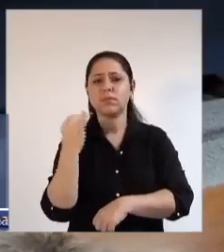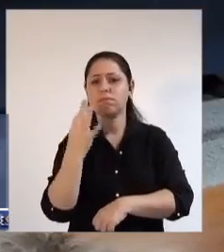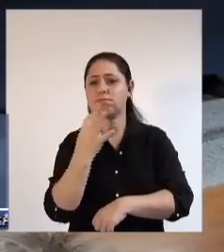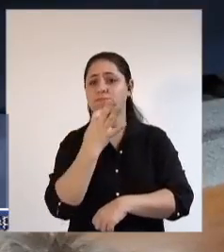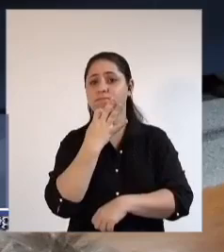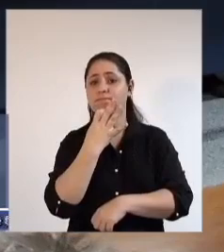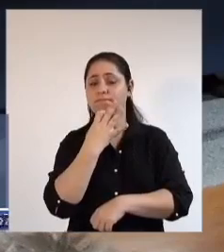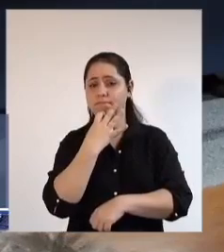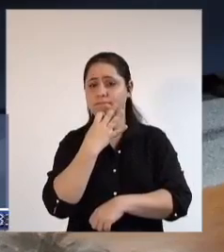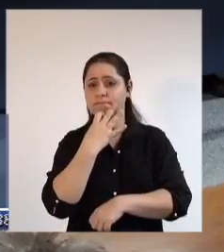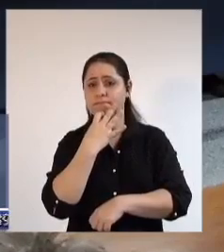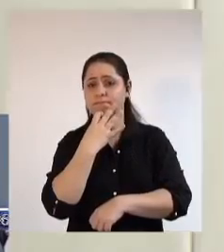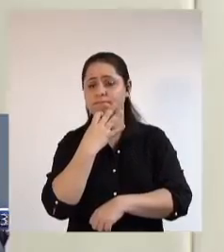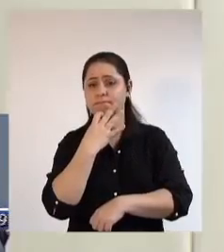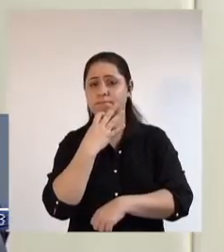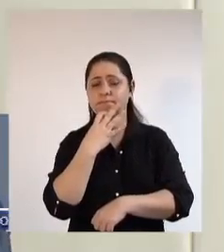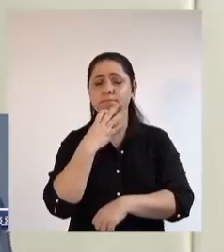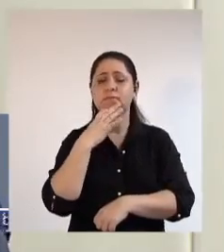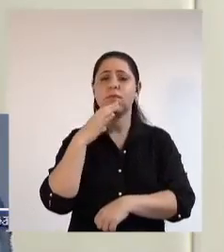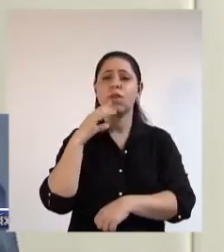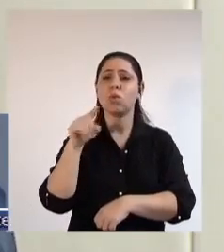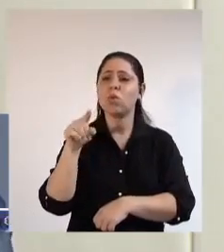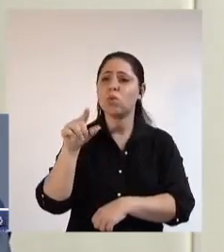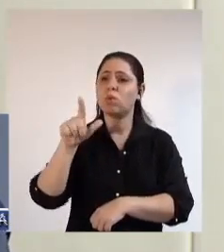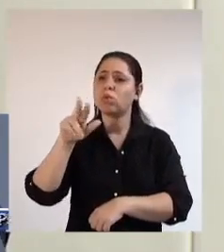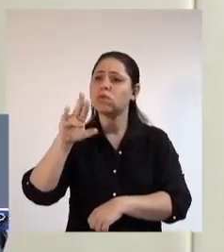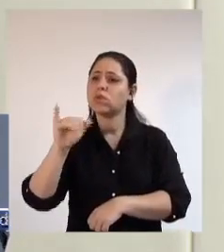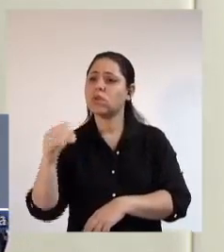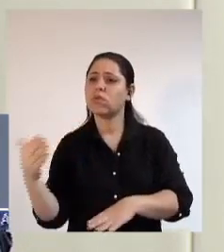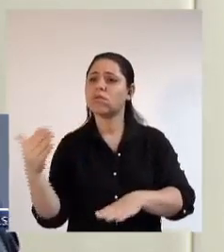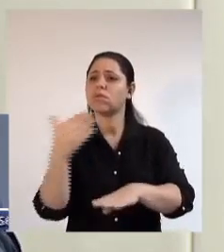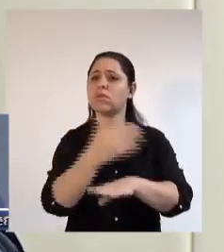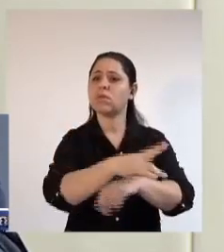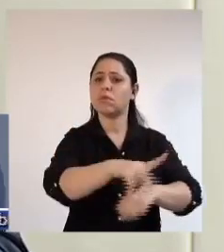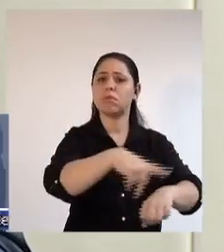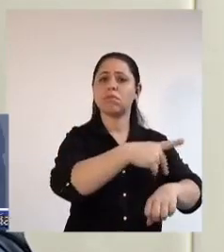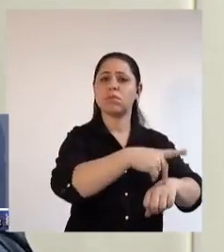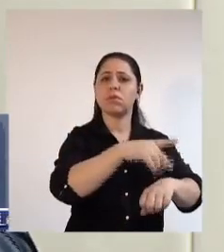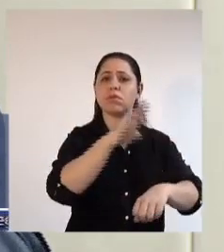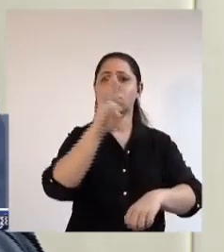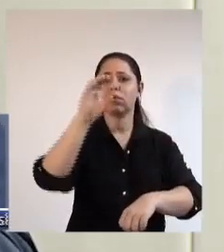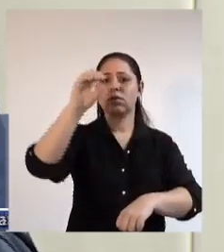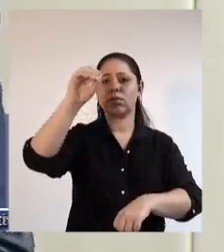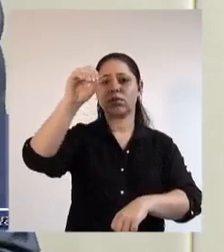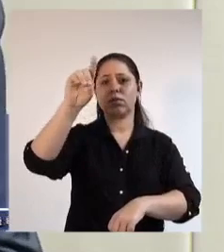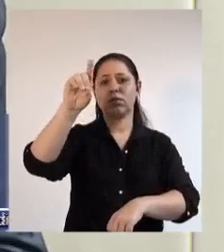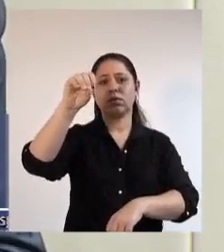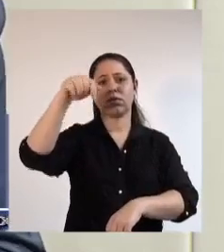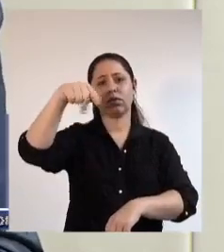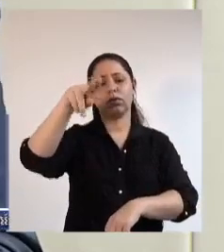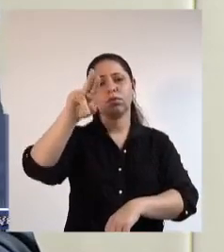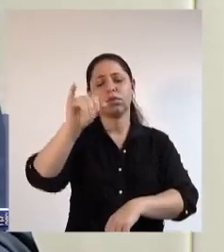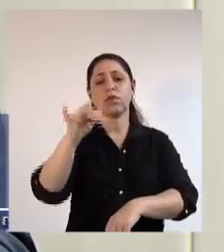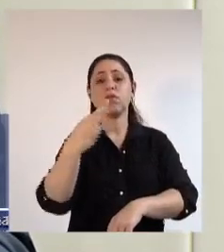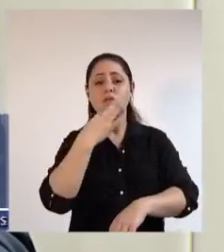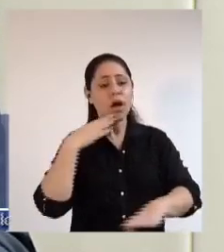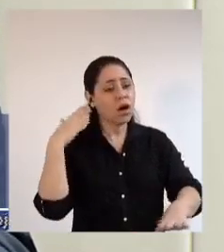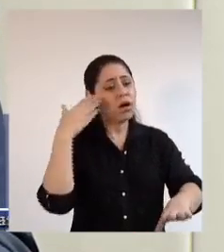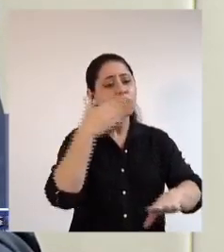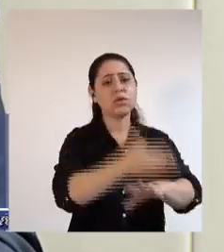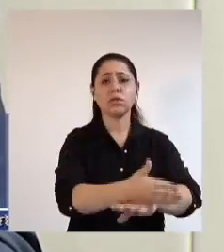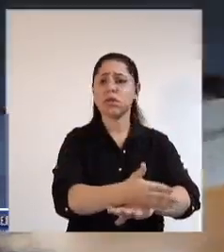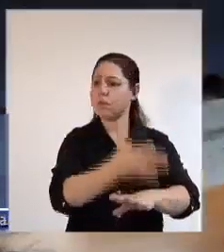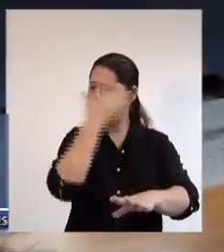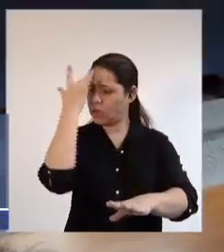luciano foi conhecer o da bodoquena eu acho importante que as pessoas um dia eu pegue um carro e vão conhecer um unidade de conservação